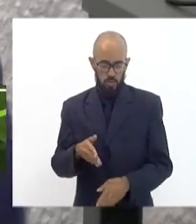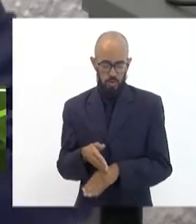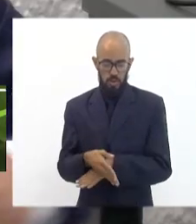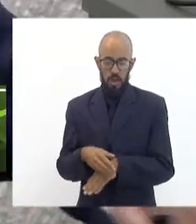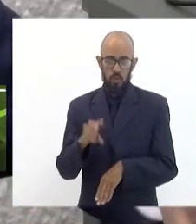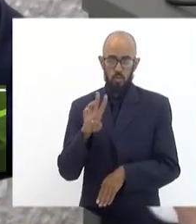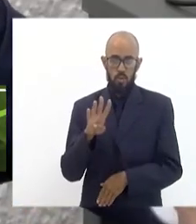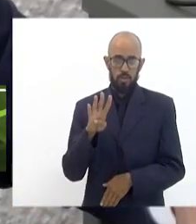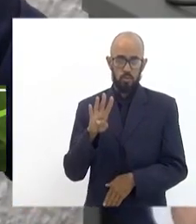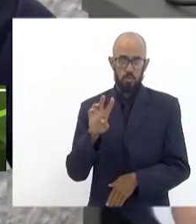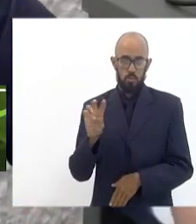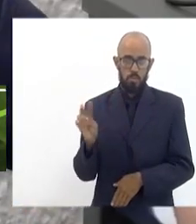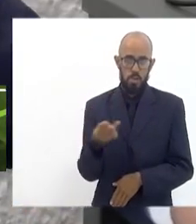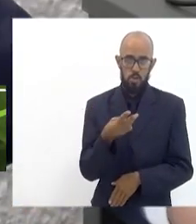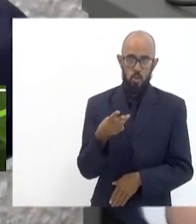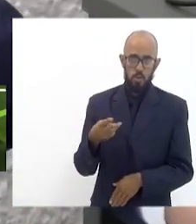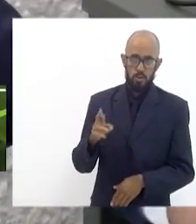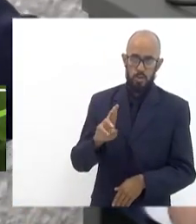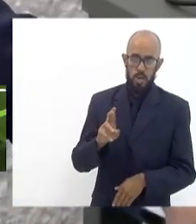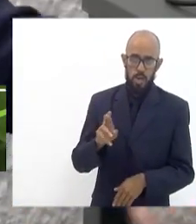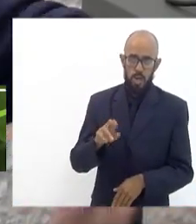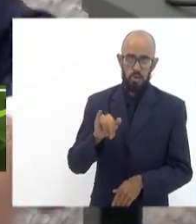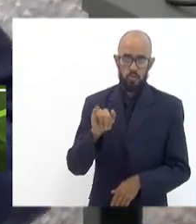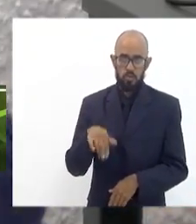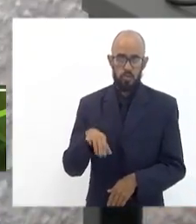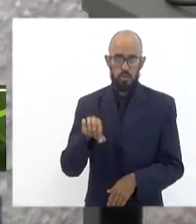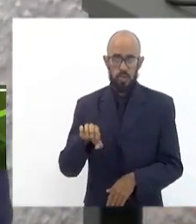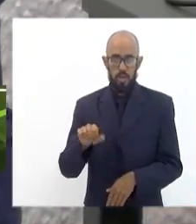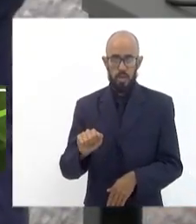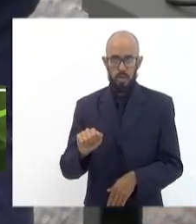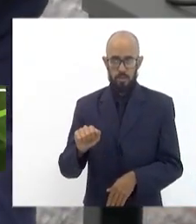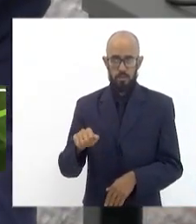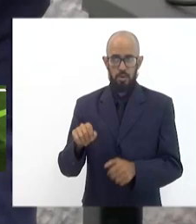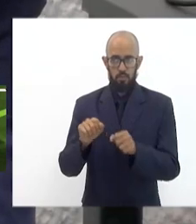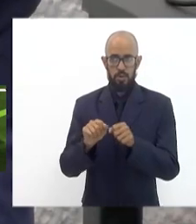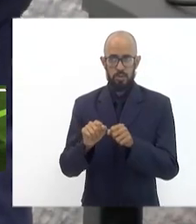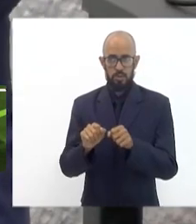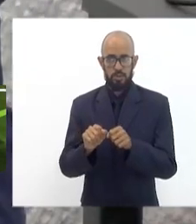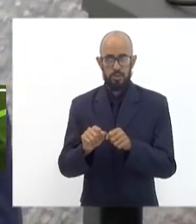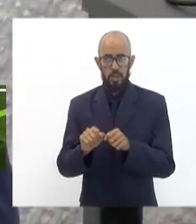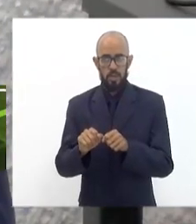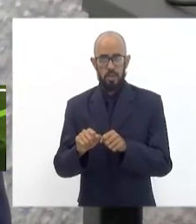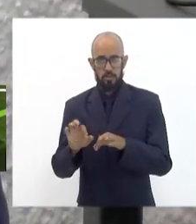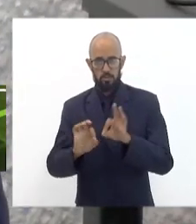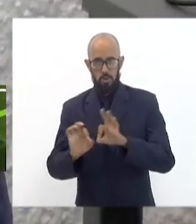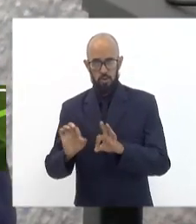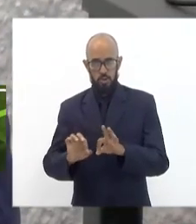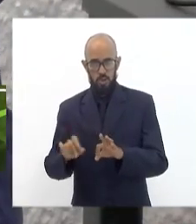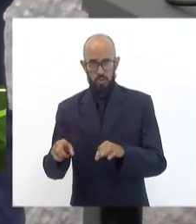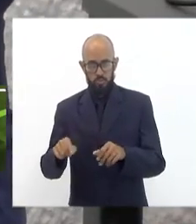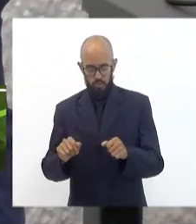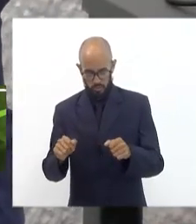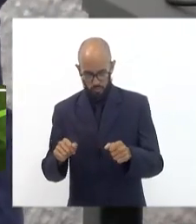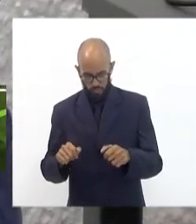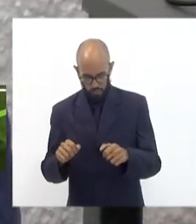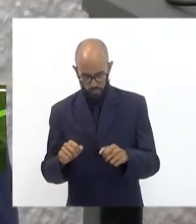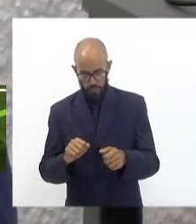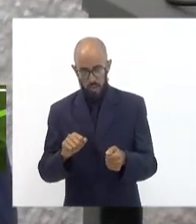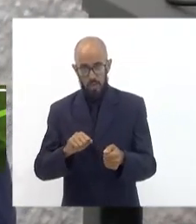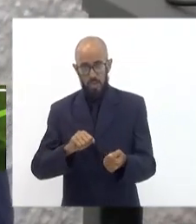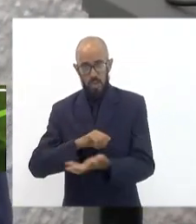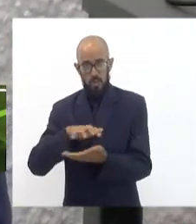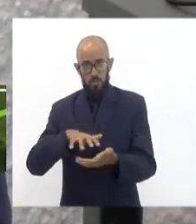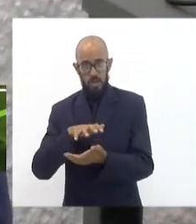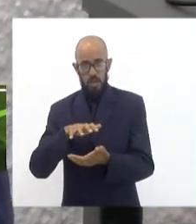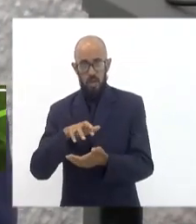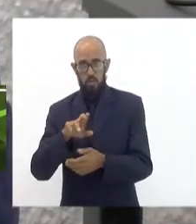milhões de Reais na conta do Inea para fazer o projeto do túnel extravasor e abrir os rios enfim melhorar o